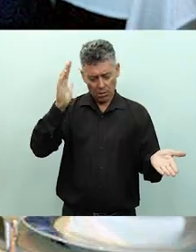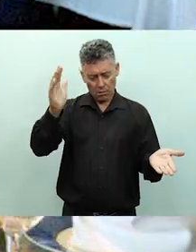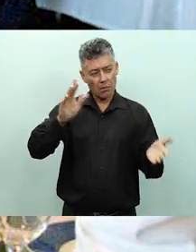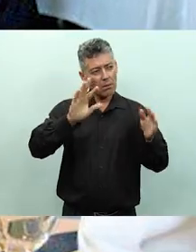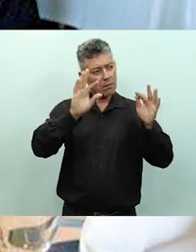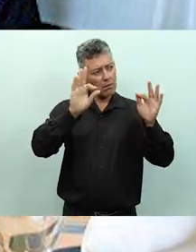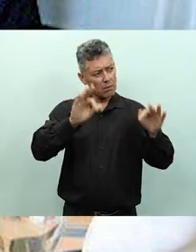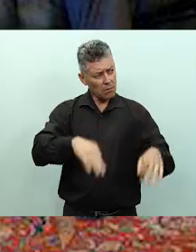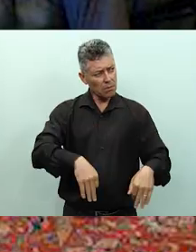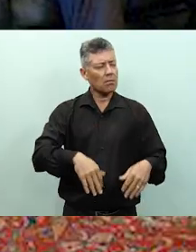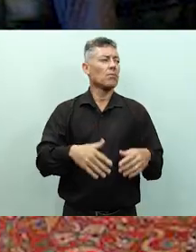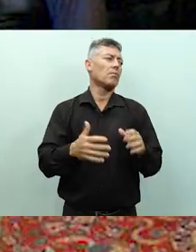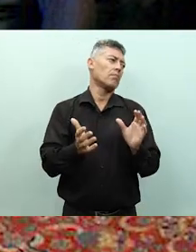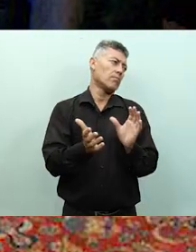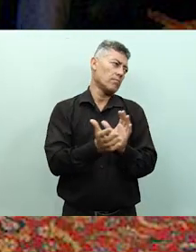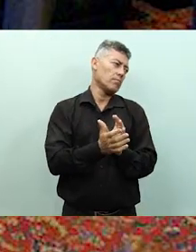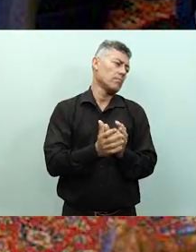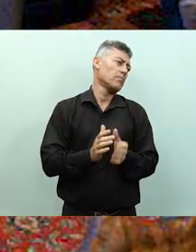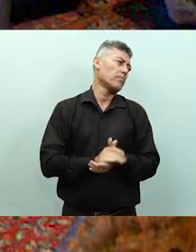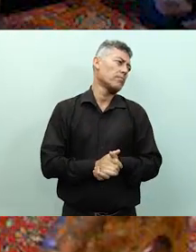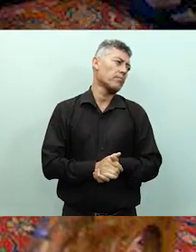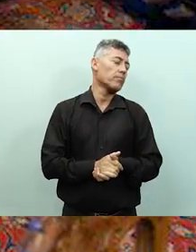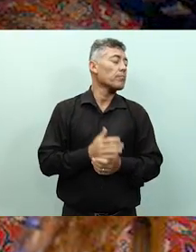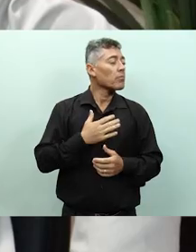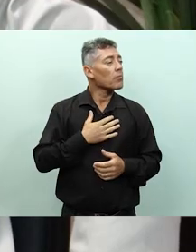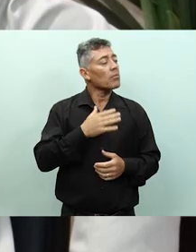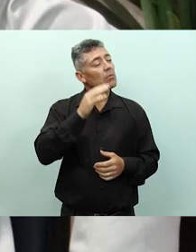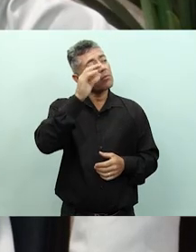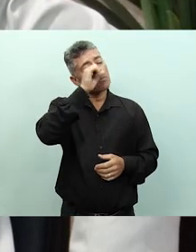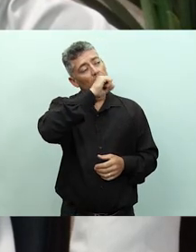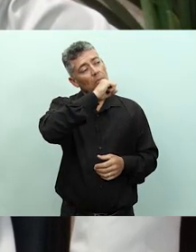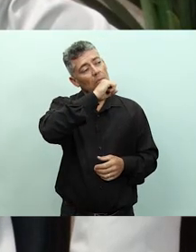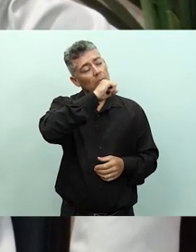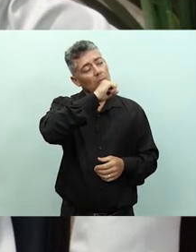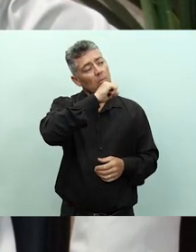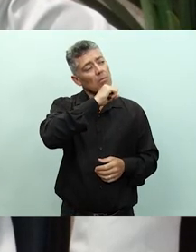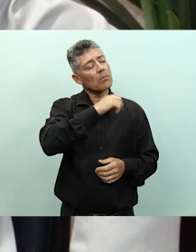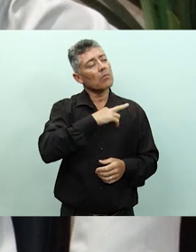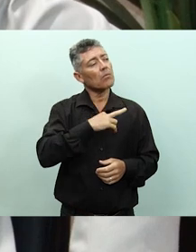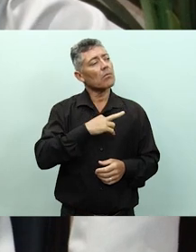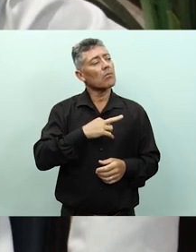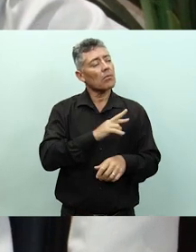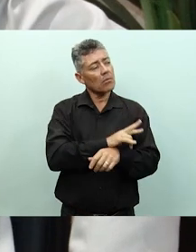ficará para sempre na memória do povo potiguar. O que eu mais aprendi com Vilma